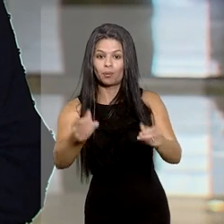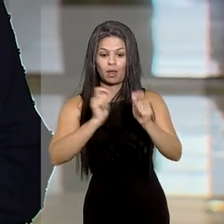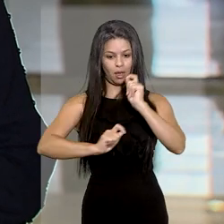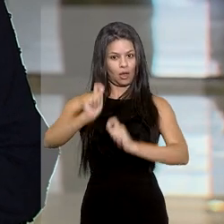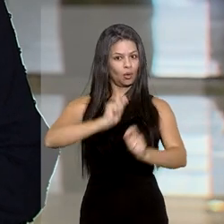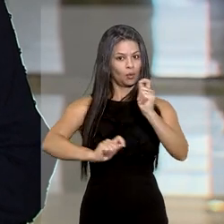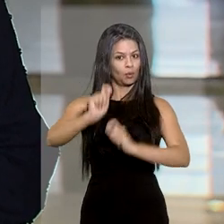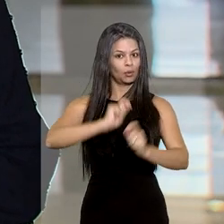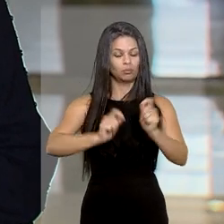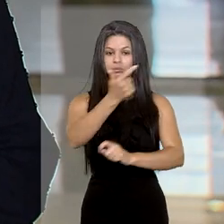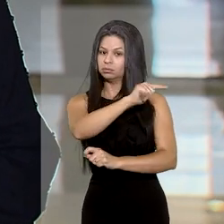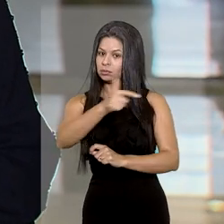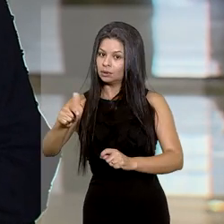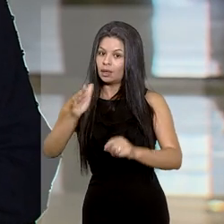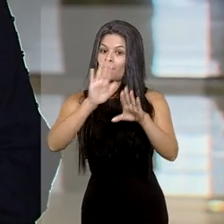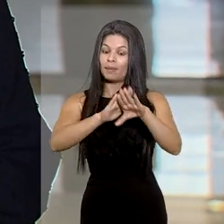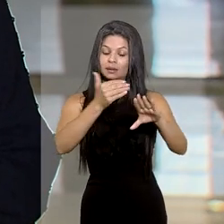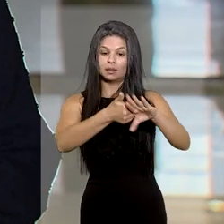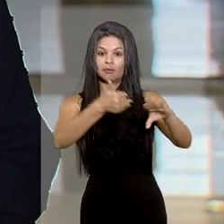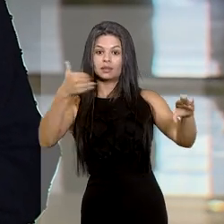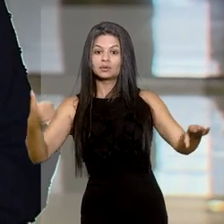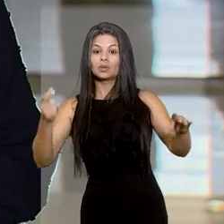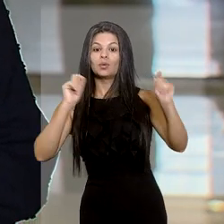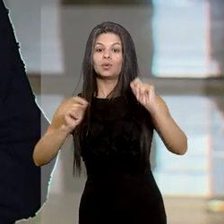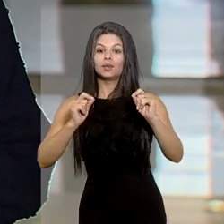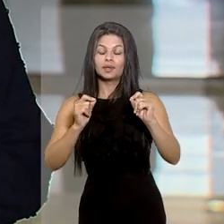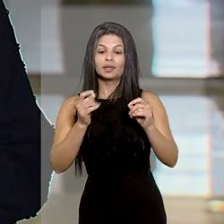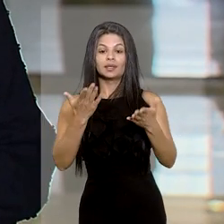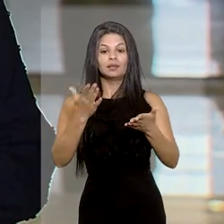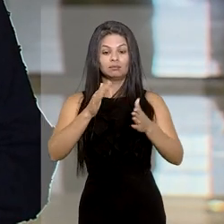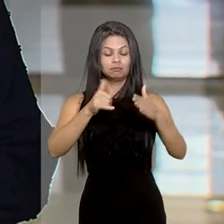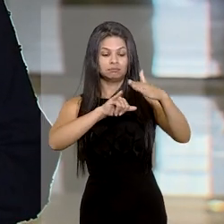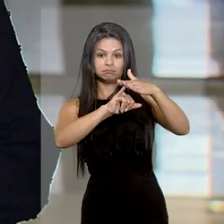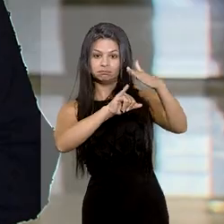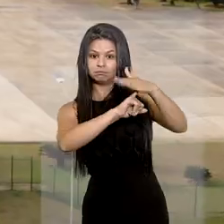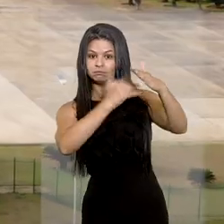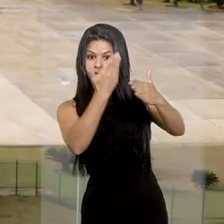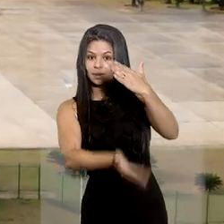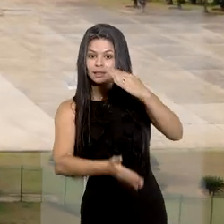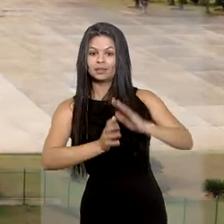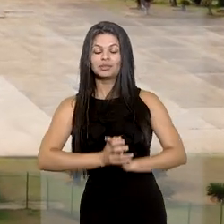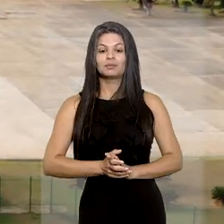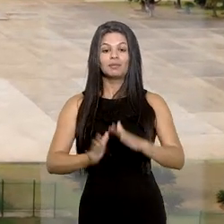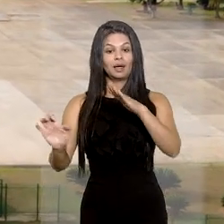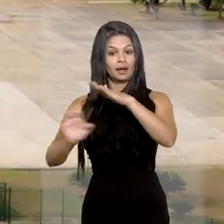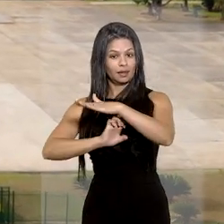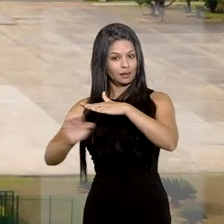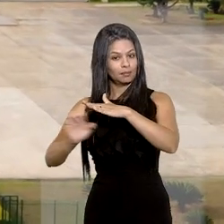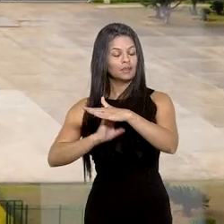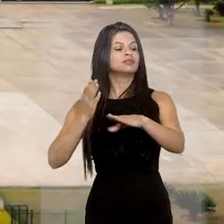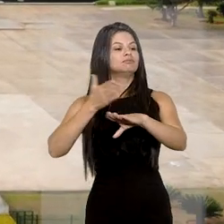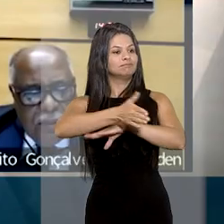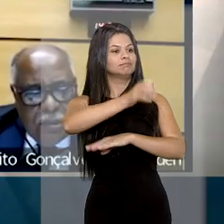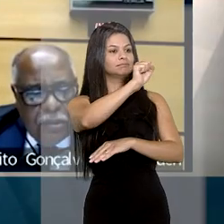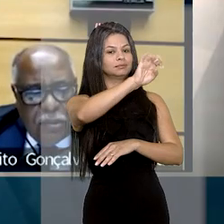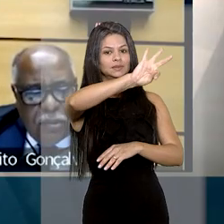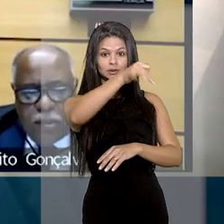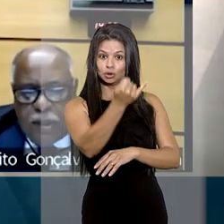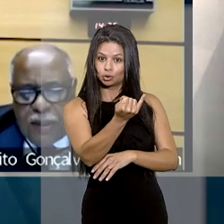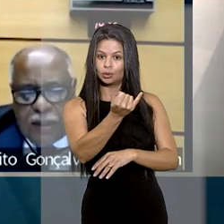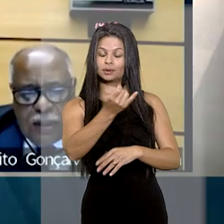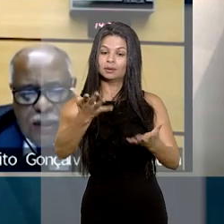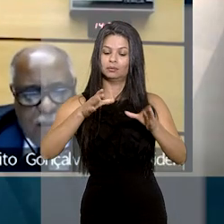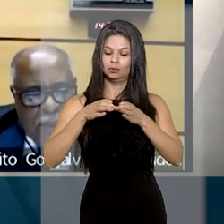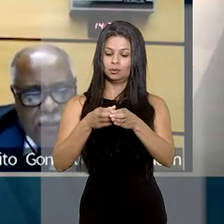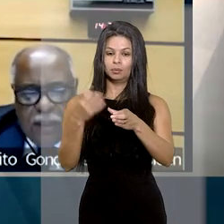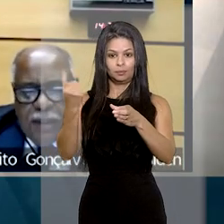econômico do terreno da pousada e afastou a ocorrência de desapropriação indireta a empresa recorreu ao STJ o relator